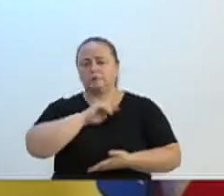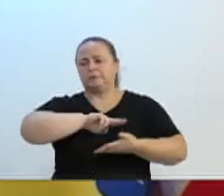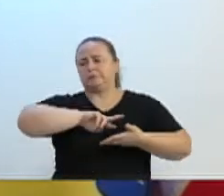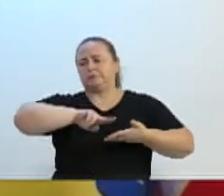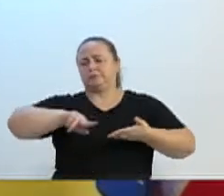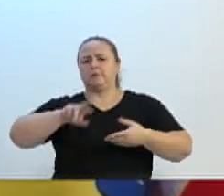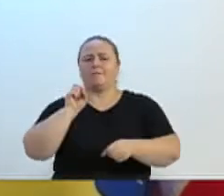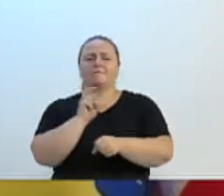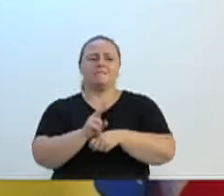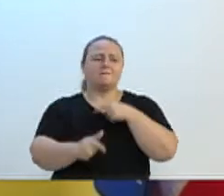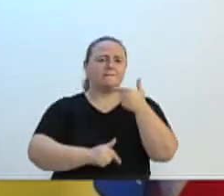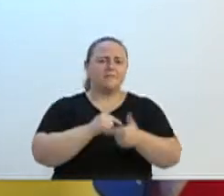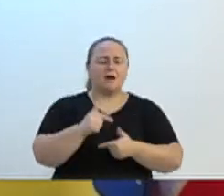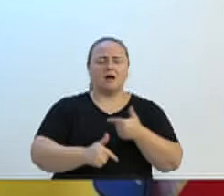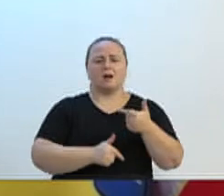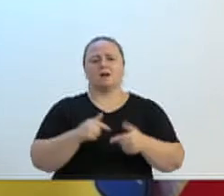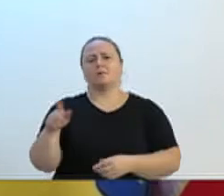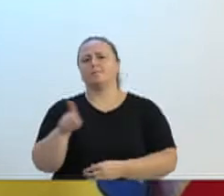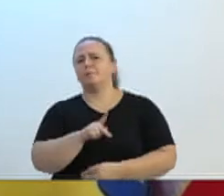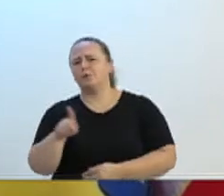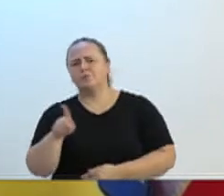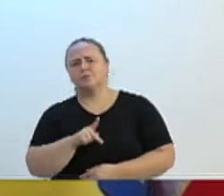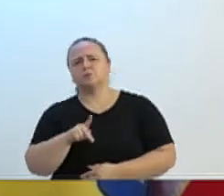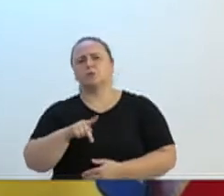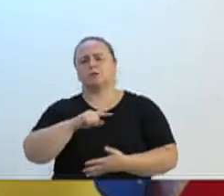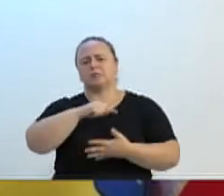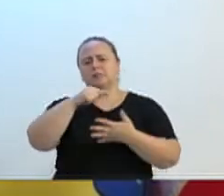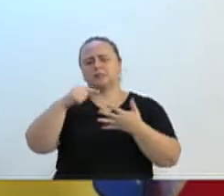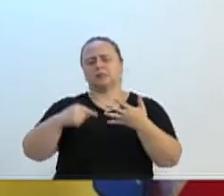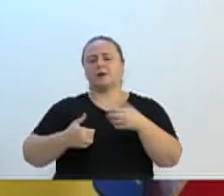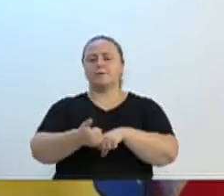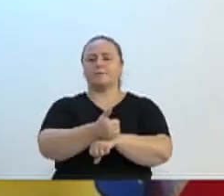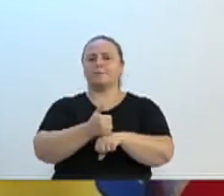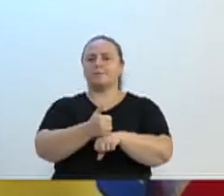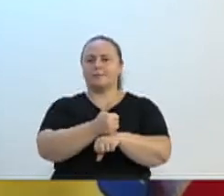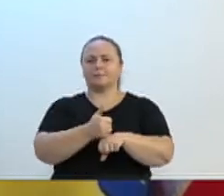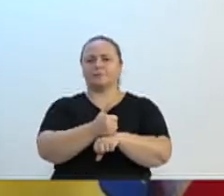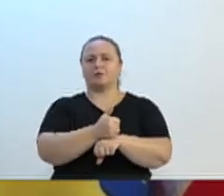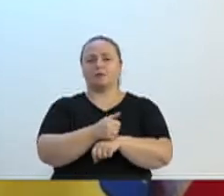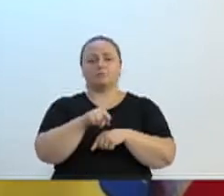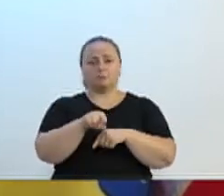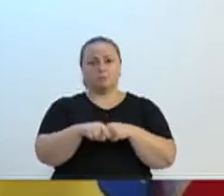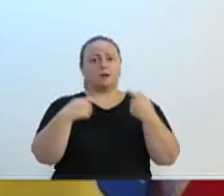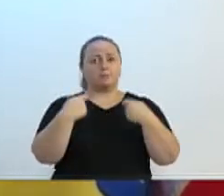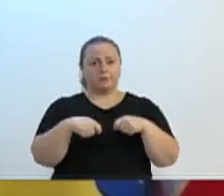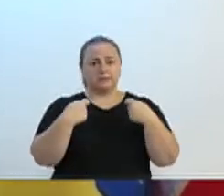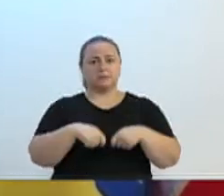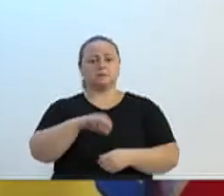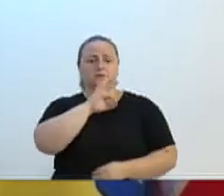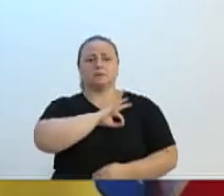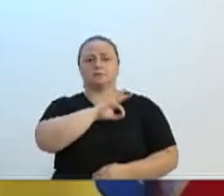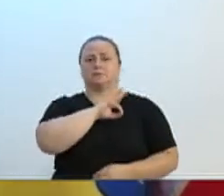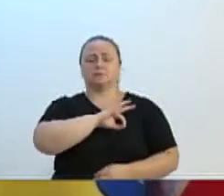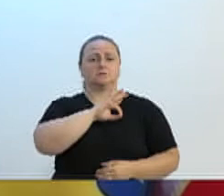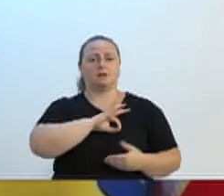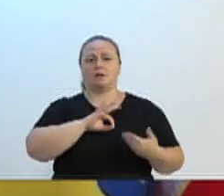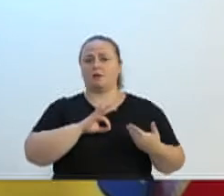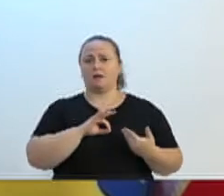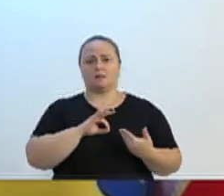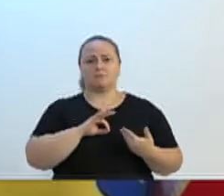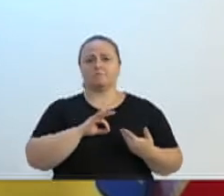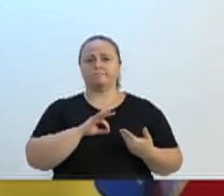empregos, professores e demais profissionais, que precisam também ter os seus ganhos, os seus